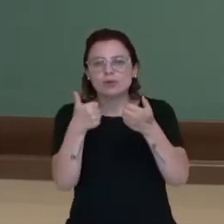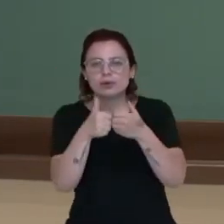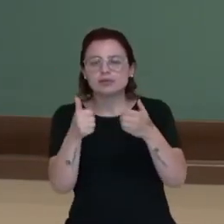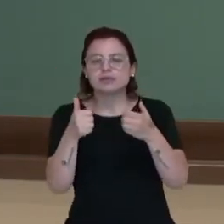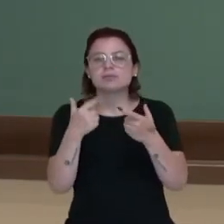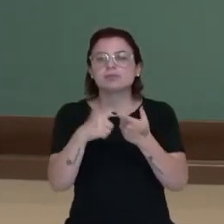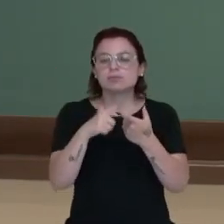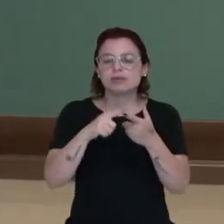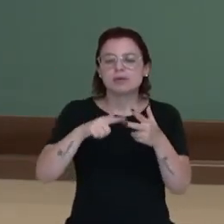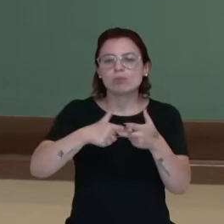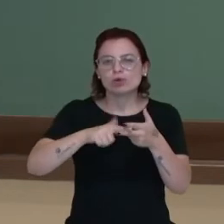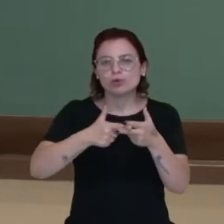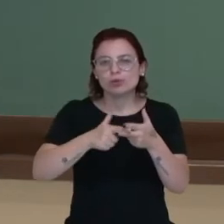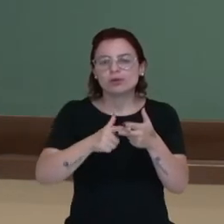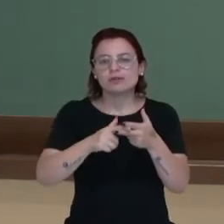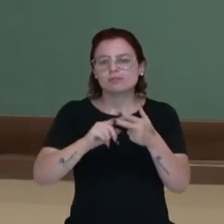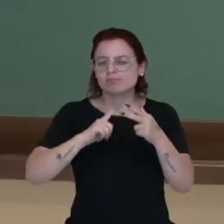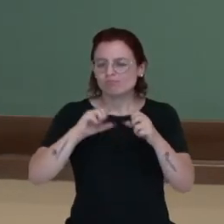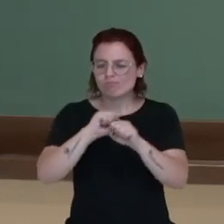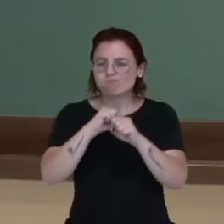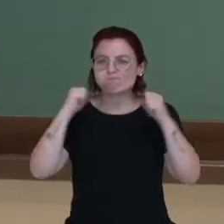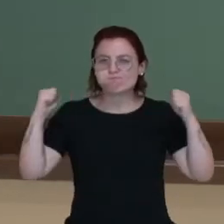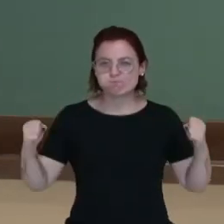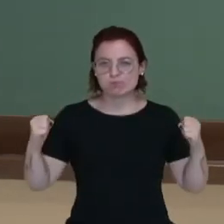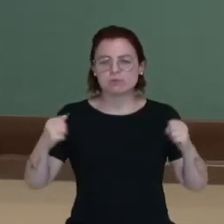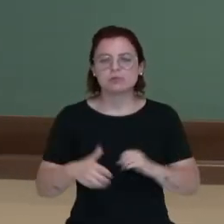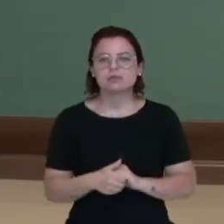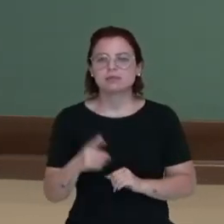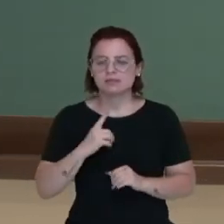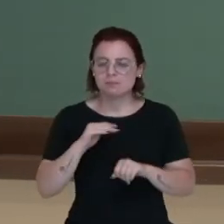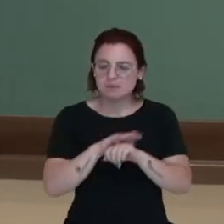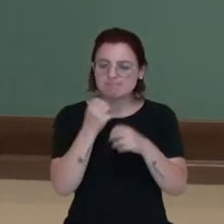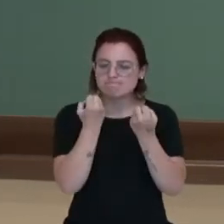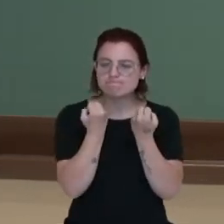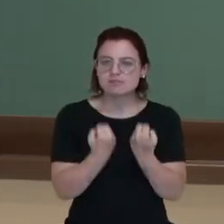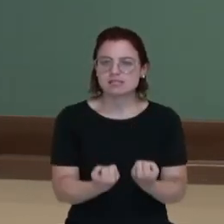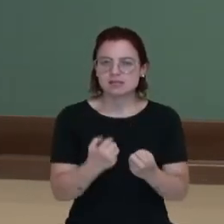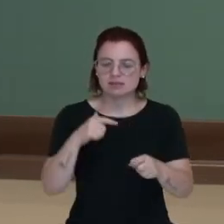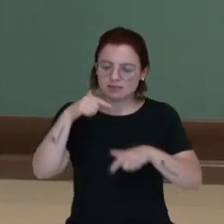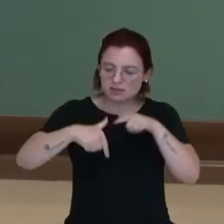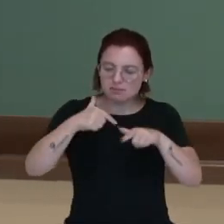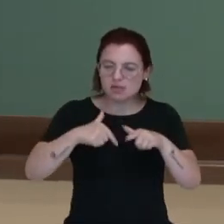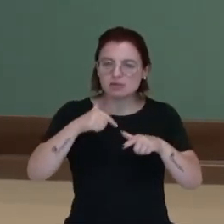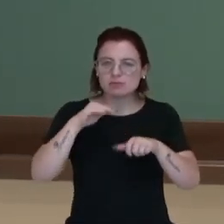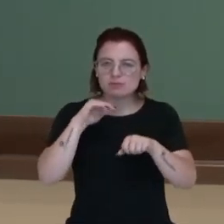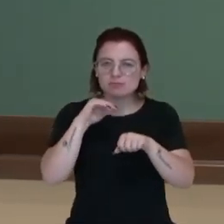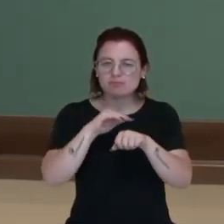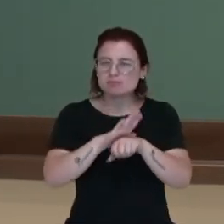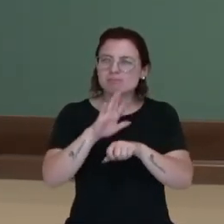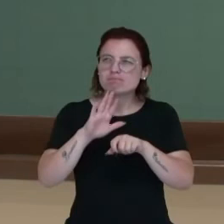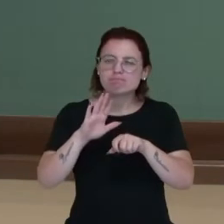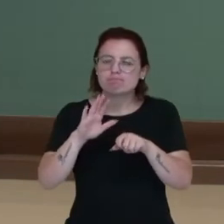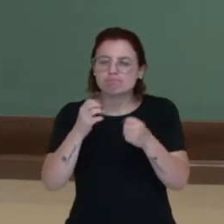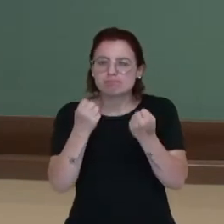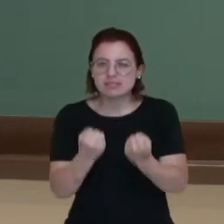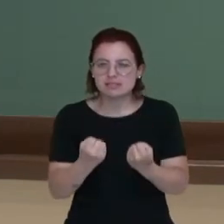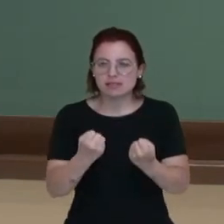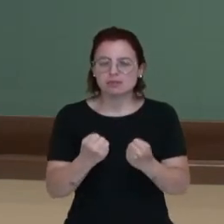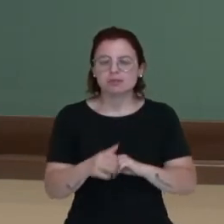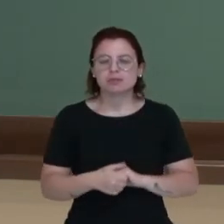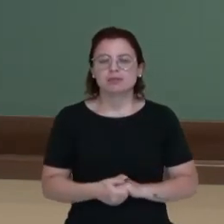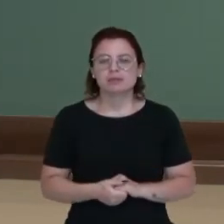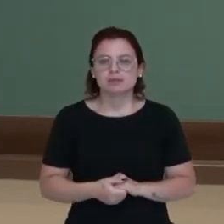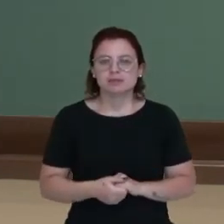os motores são mais robustos, os motores, eles trabalham com uma outra tecnologia sob alta